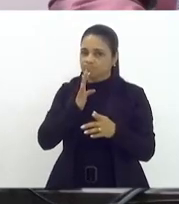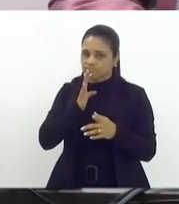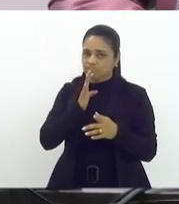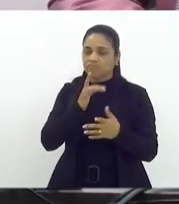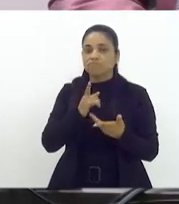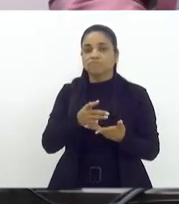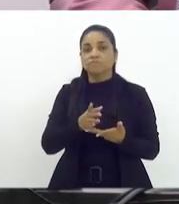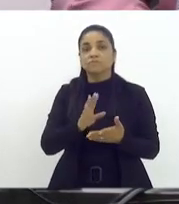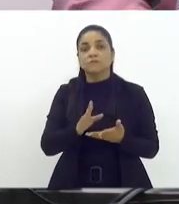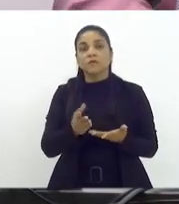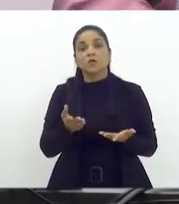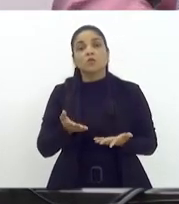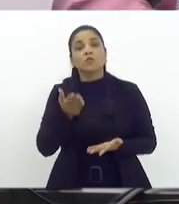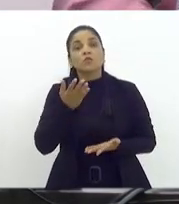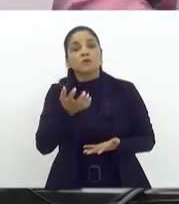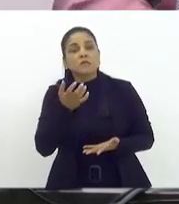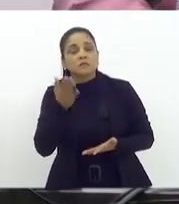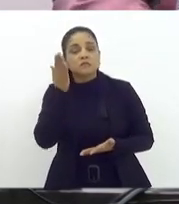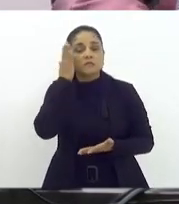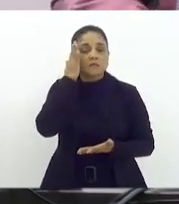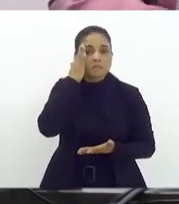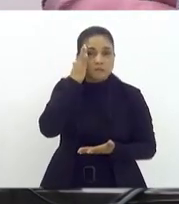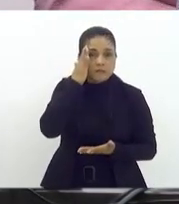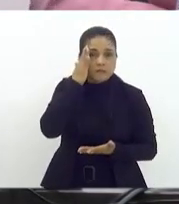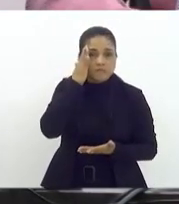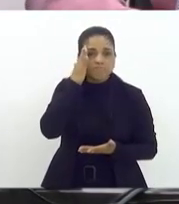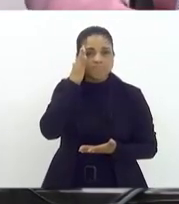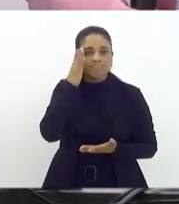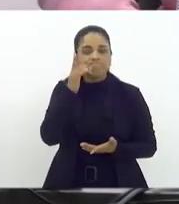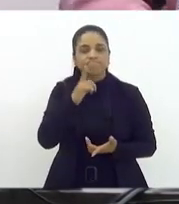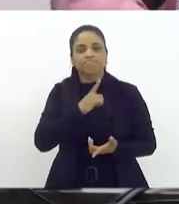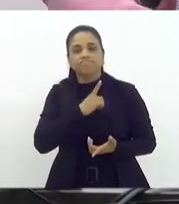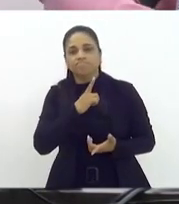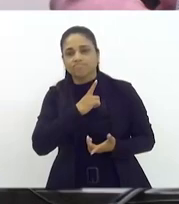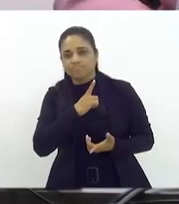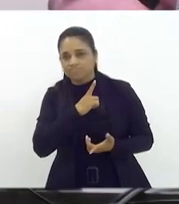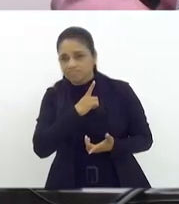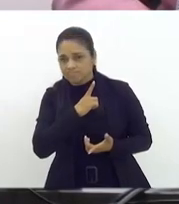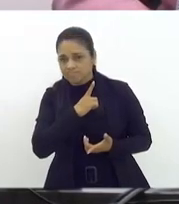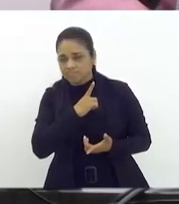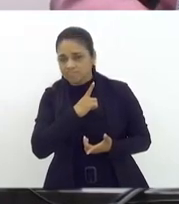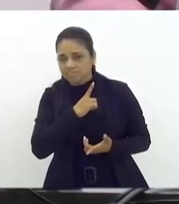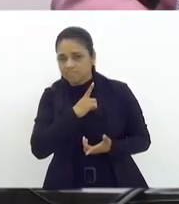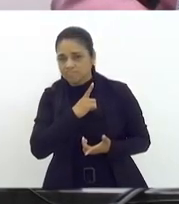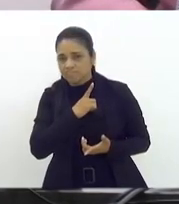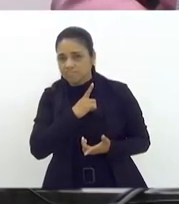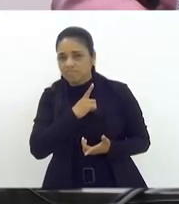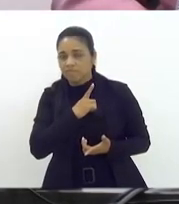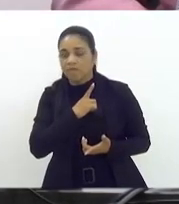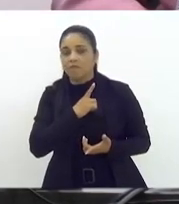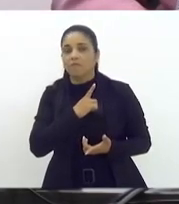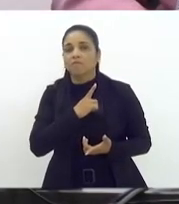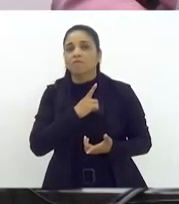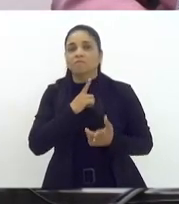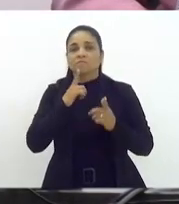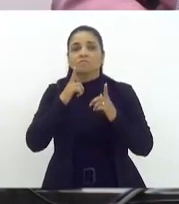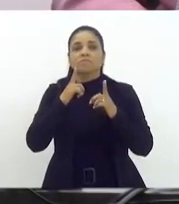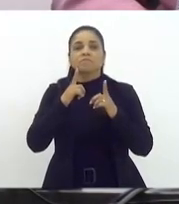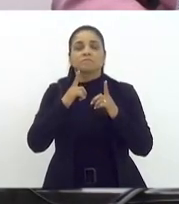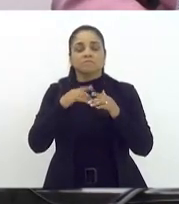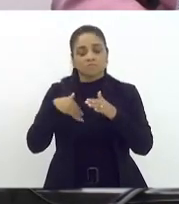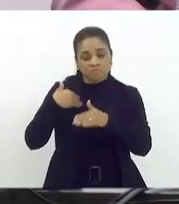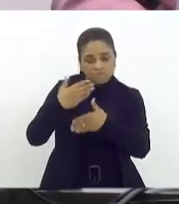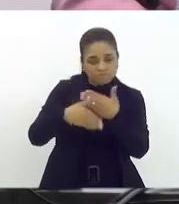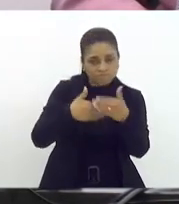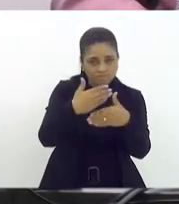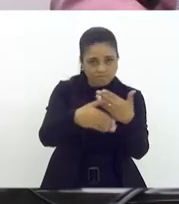eu queria saber também se há uma certa tendência da própria produção dos